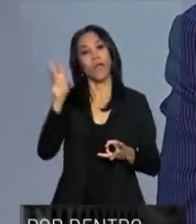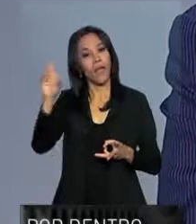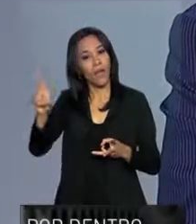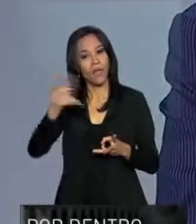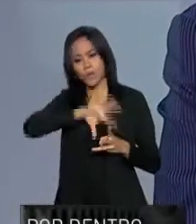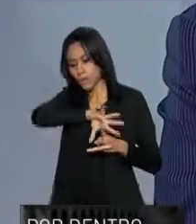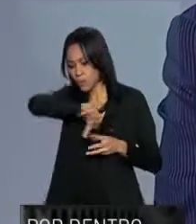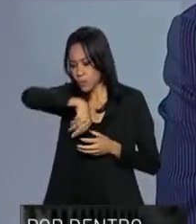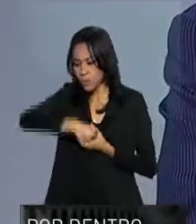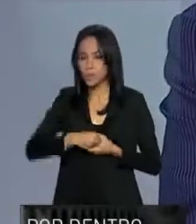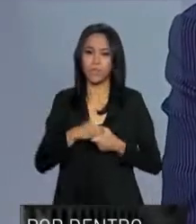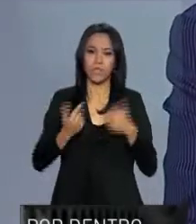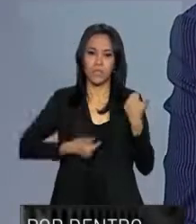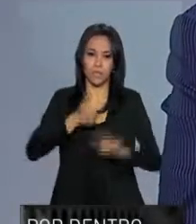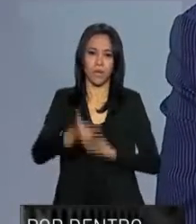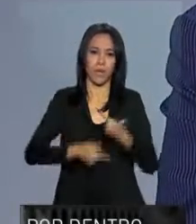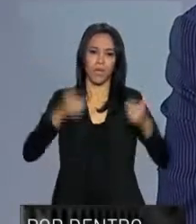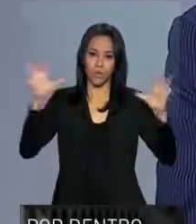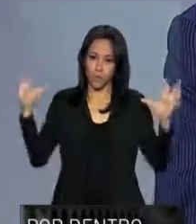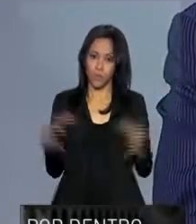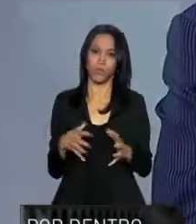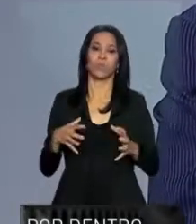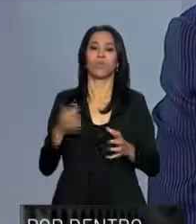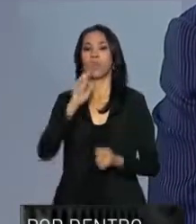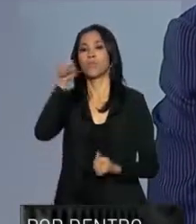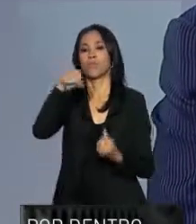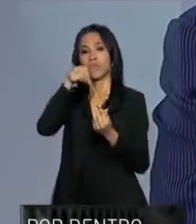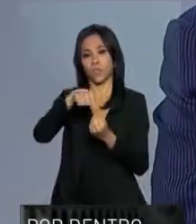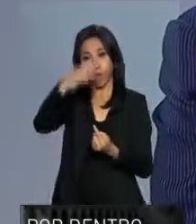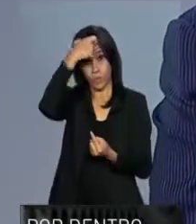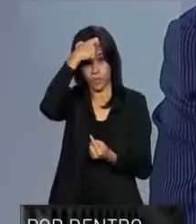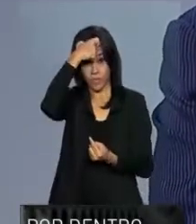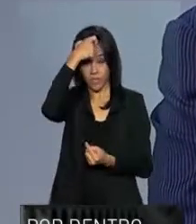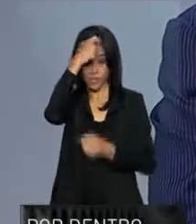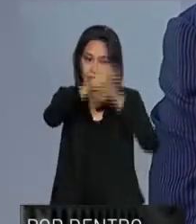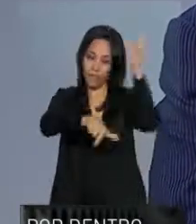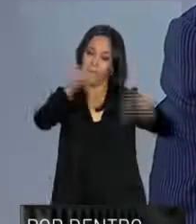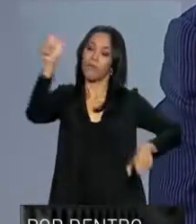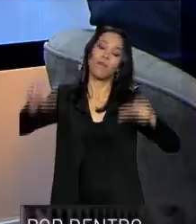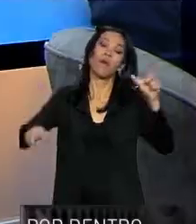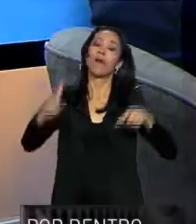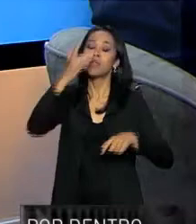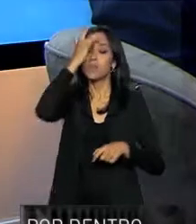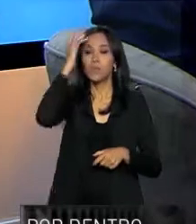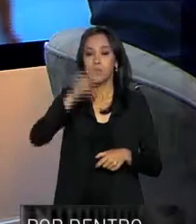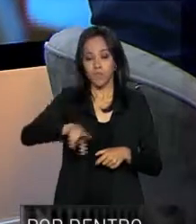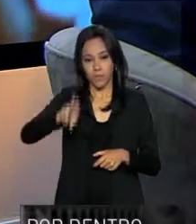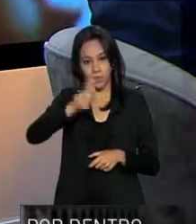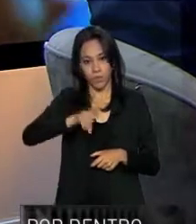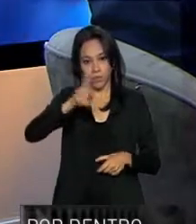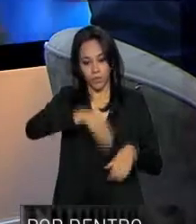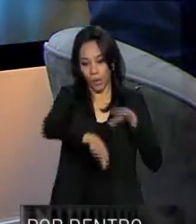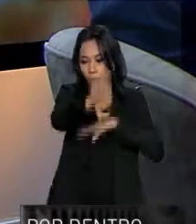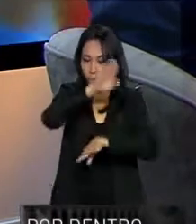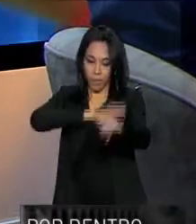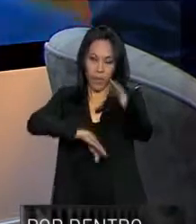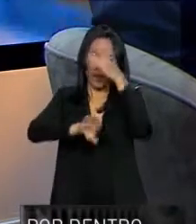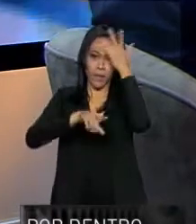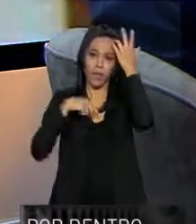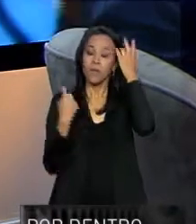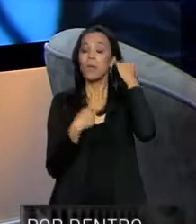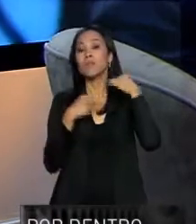interagindo para que nós possamos concientizar acima de tudo o cidadão usuário brasileiro nós temos uma meta